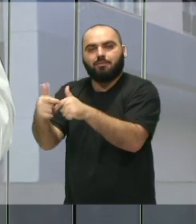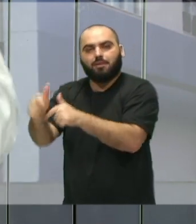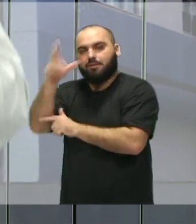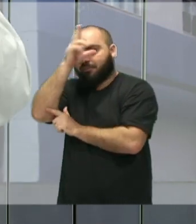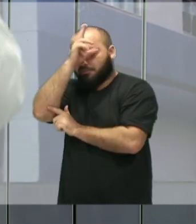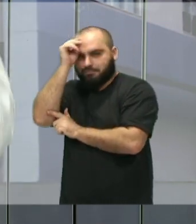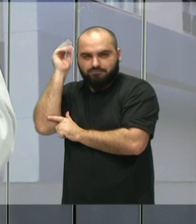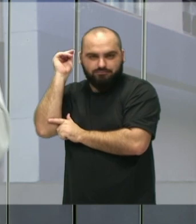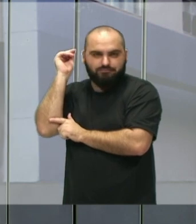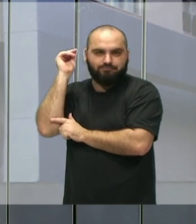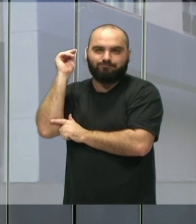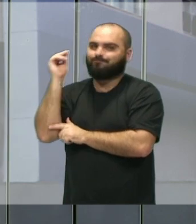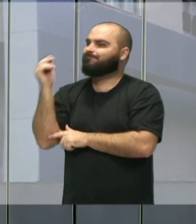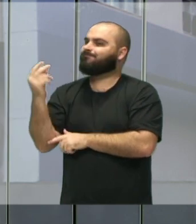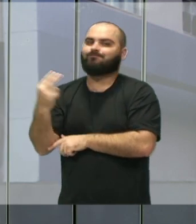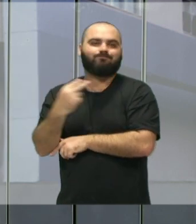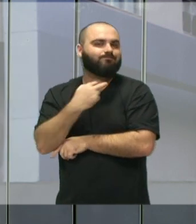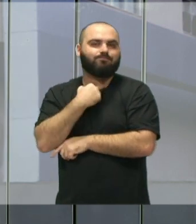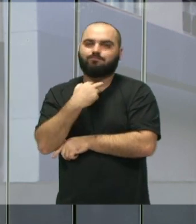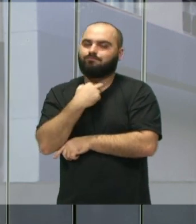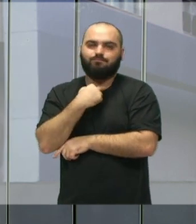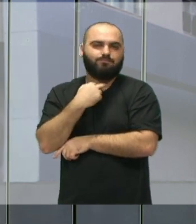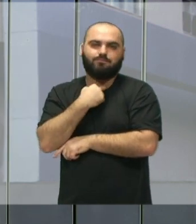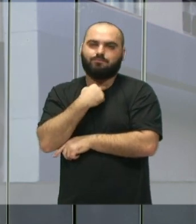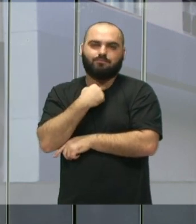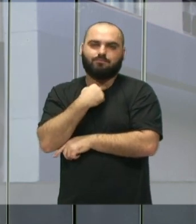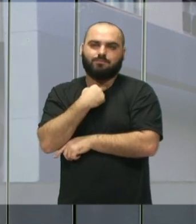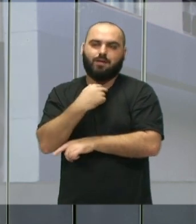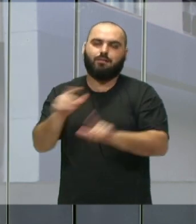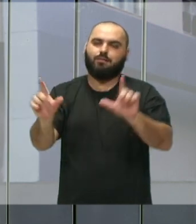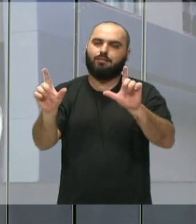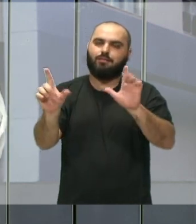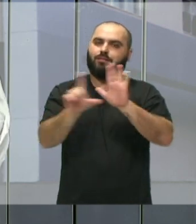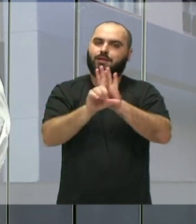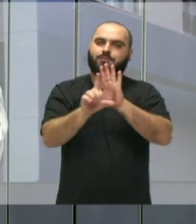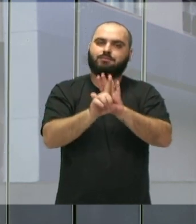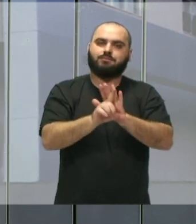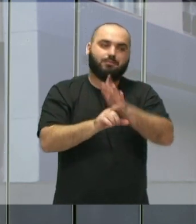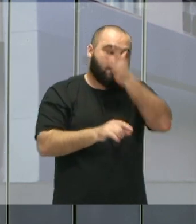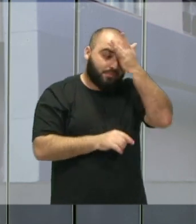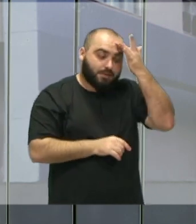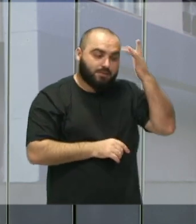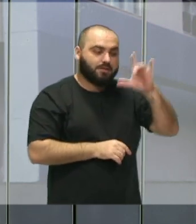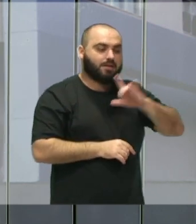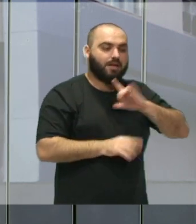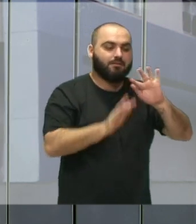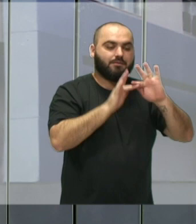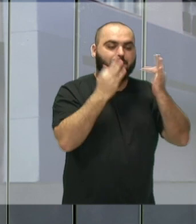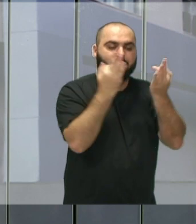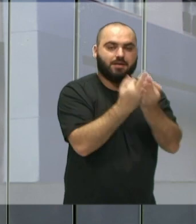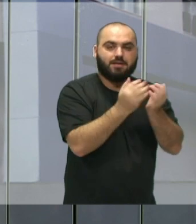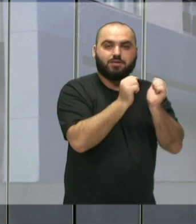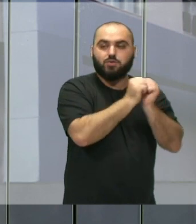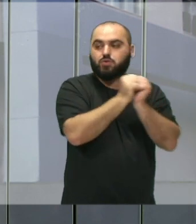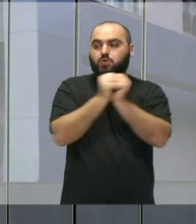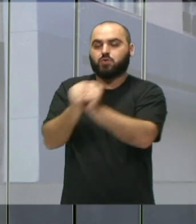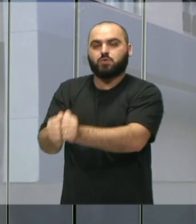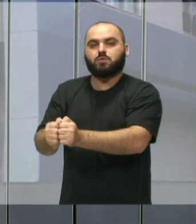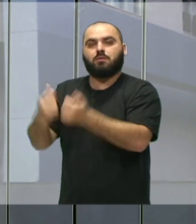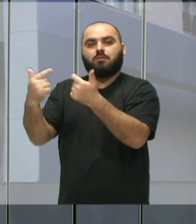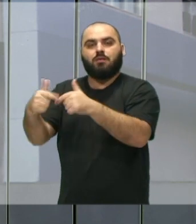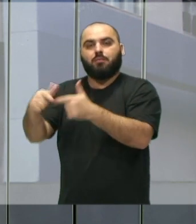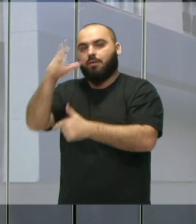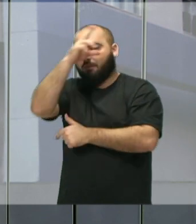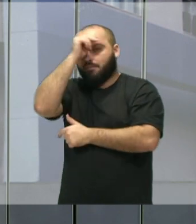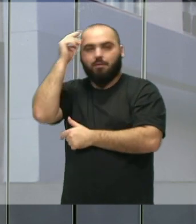que são impossíveis perante a lei, de pessoas terem grau de parentesco até com gente da administração